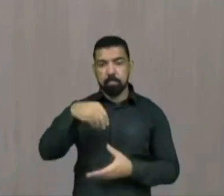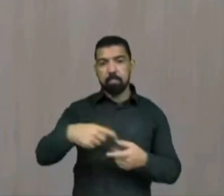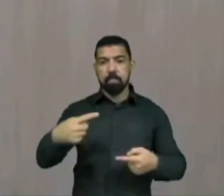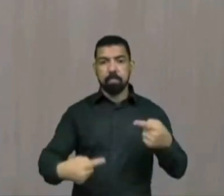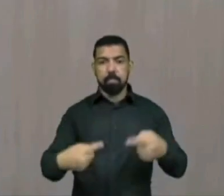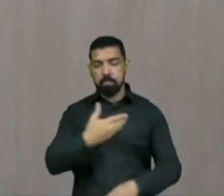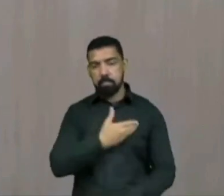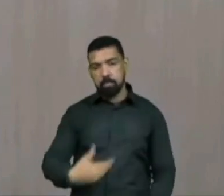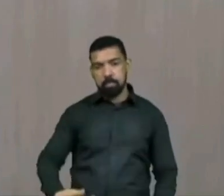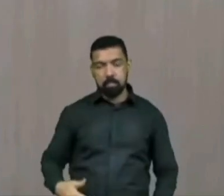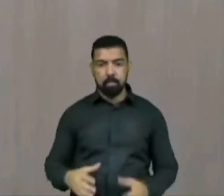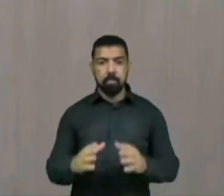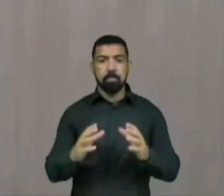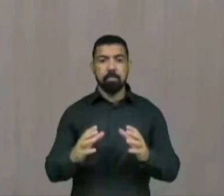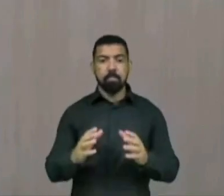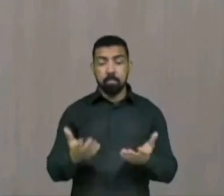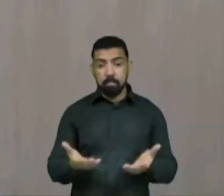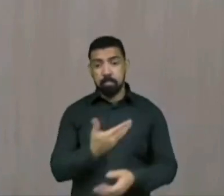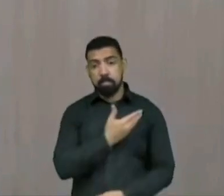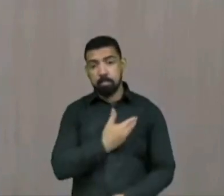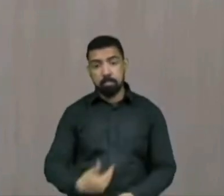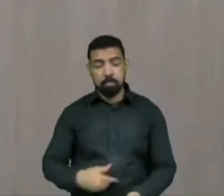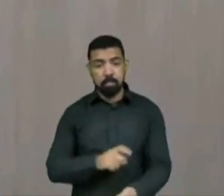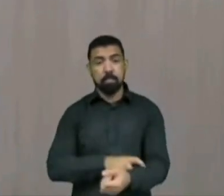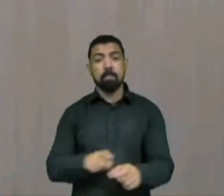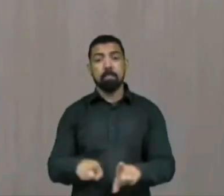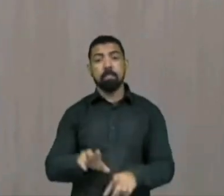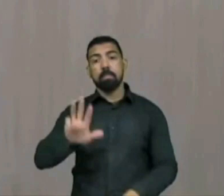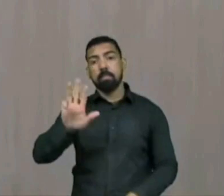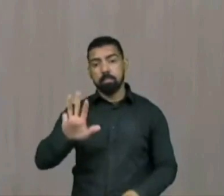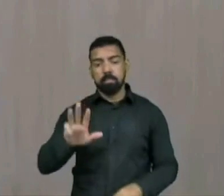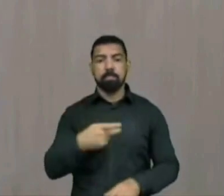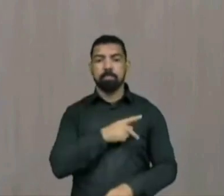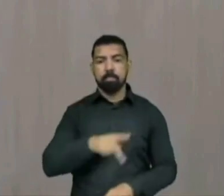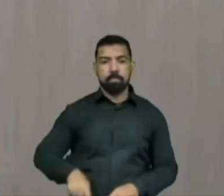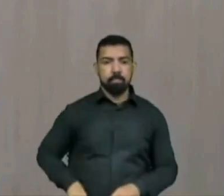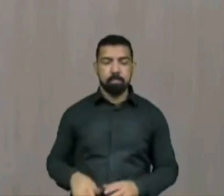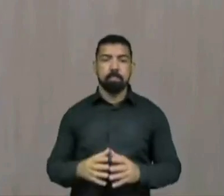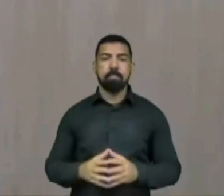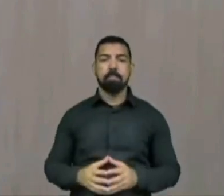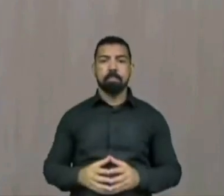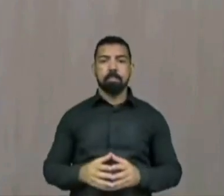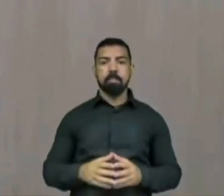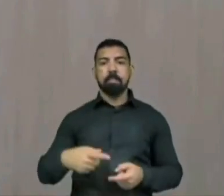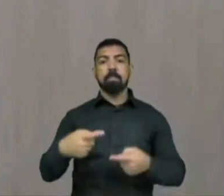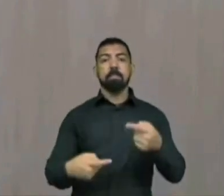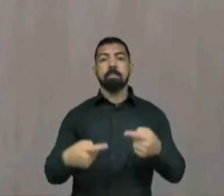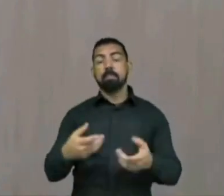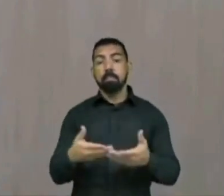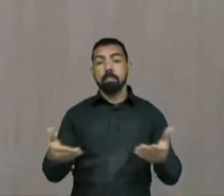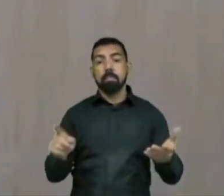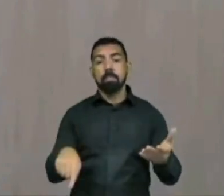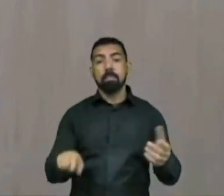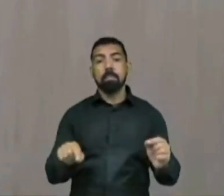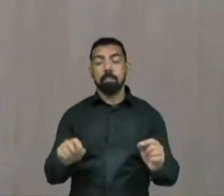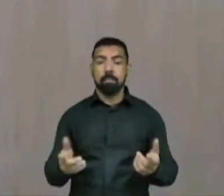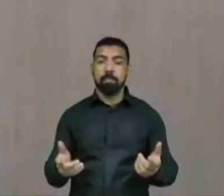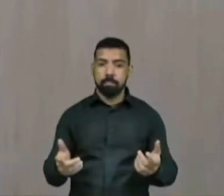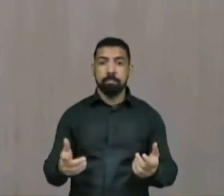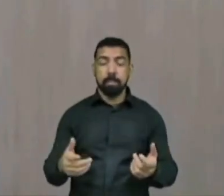do governador Elmano e do presidente Lula. Essas políticas são frutos do acúmulo